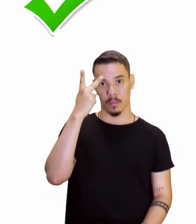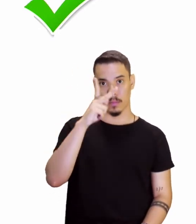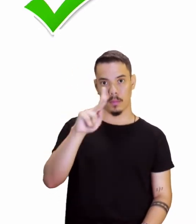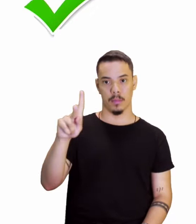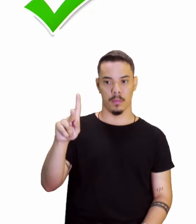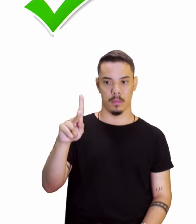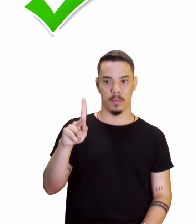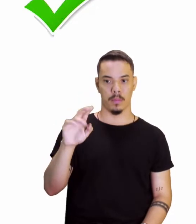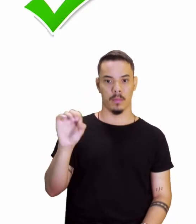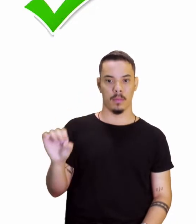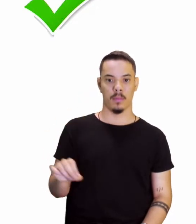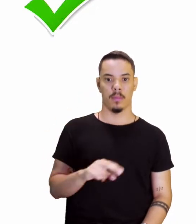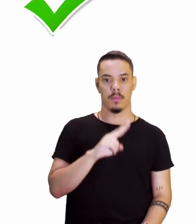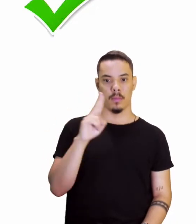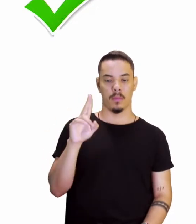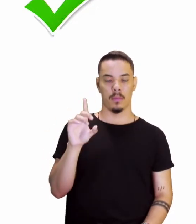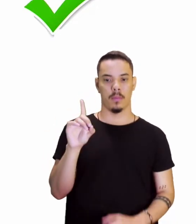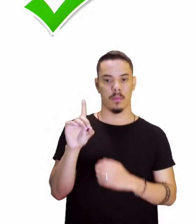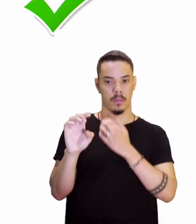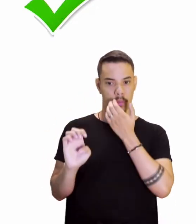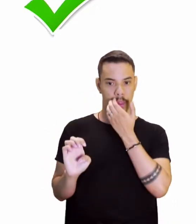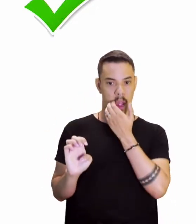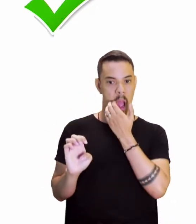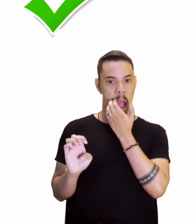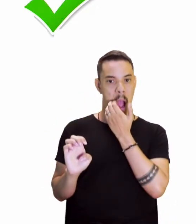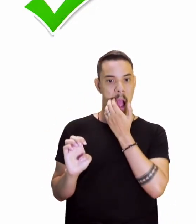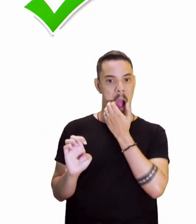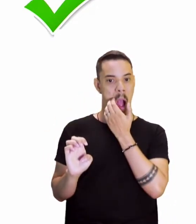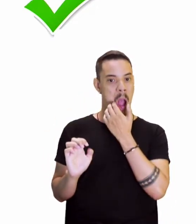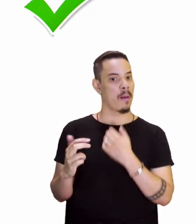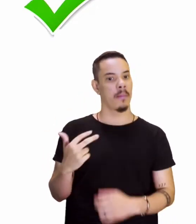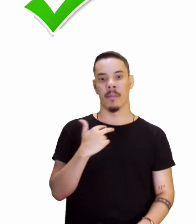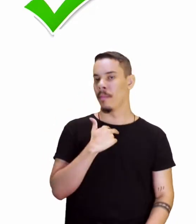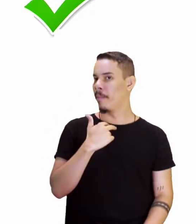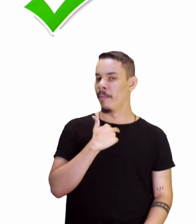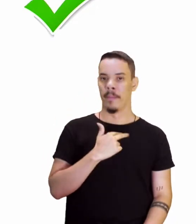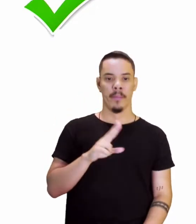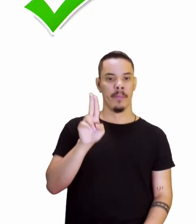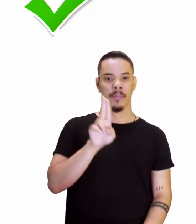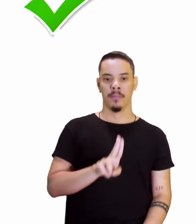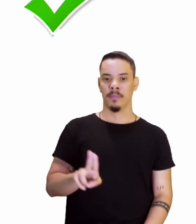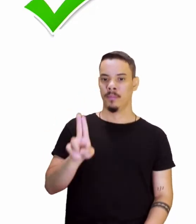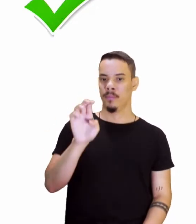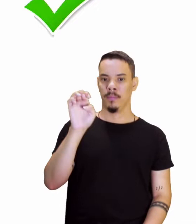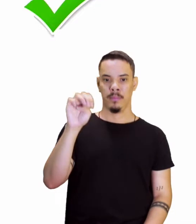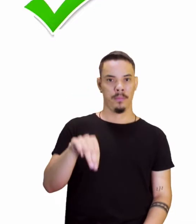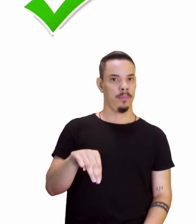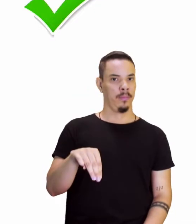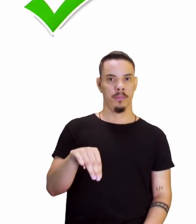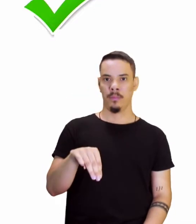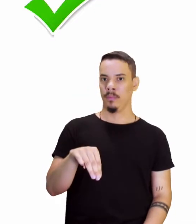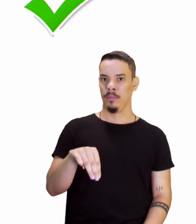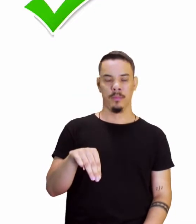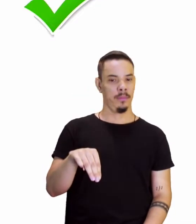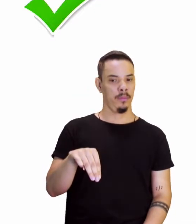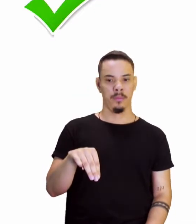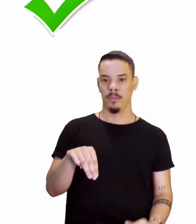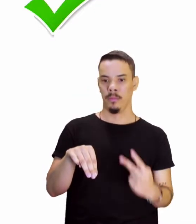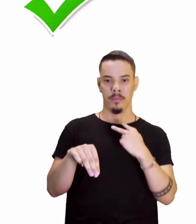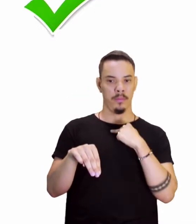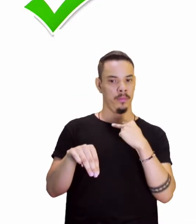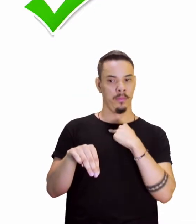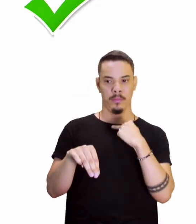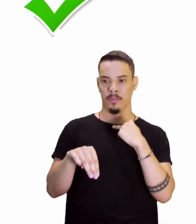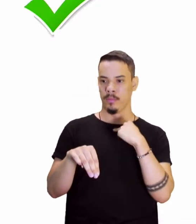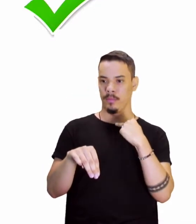ou posso usar o de. Não posso usar, amadinho, esse em não, tá bom? Então, eu